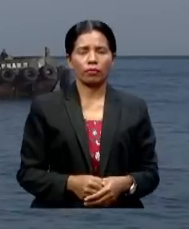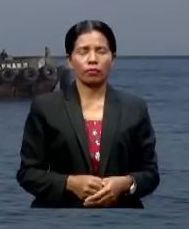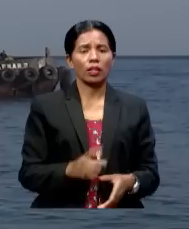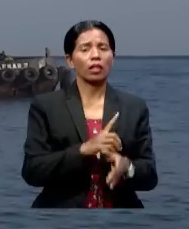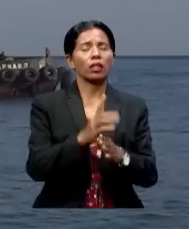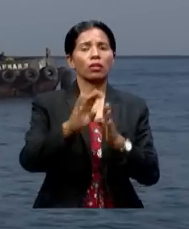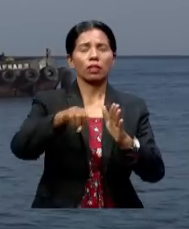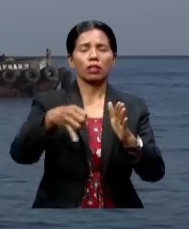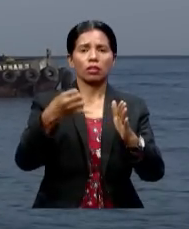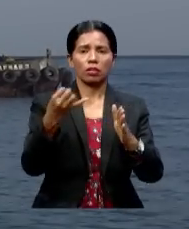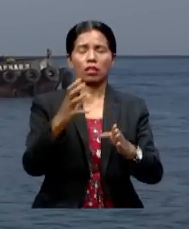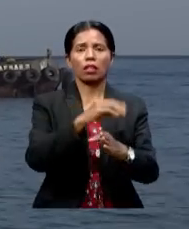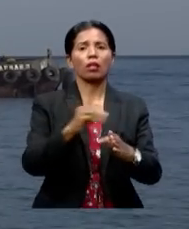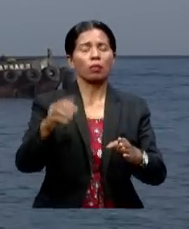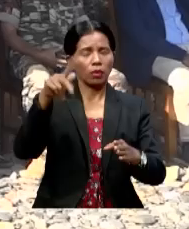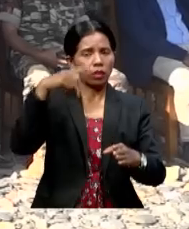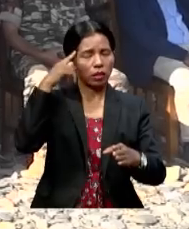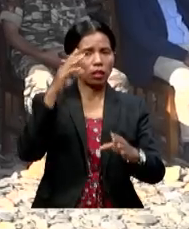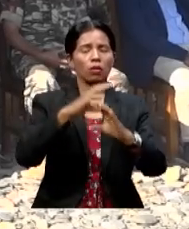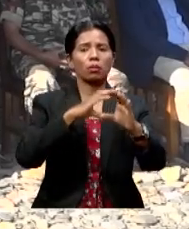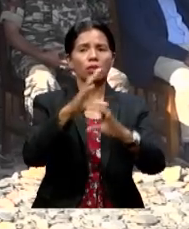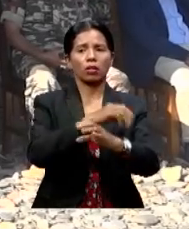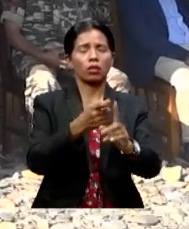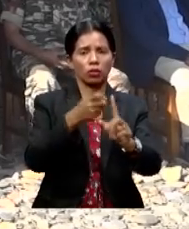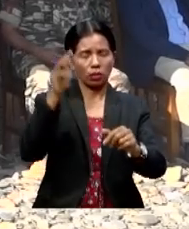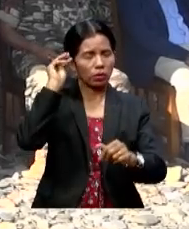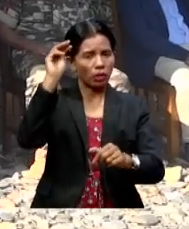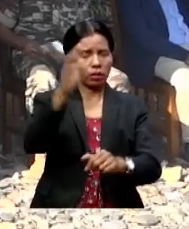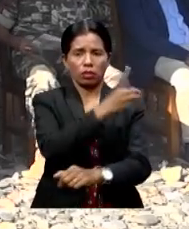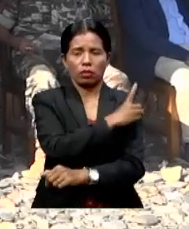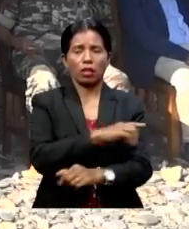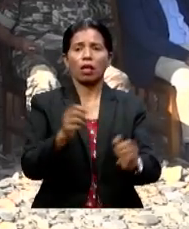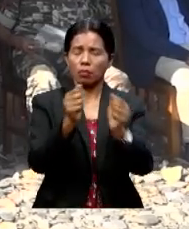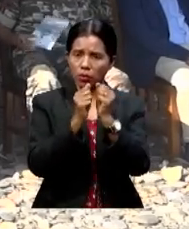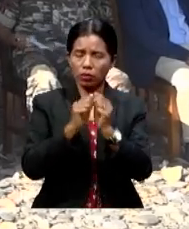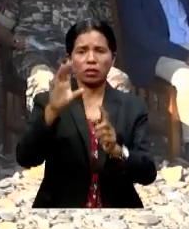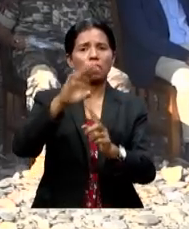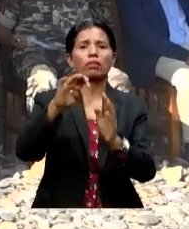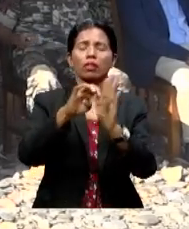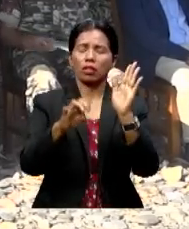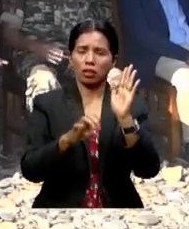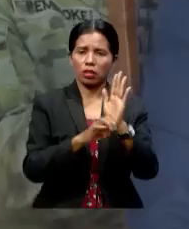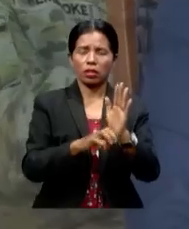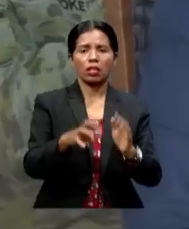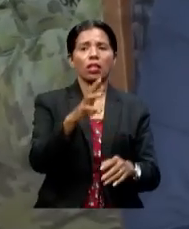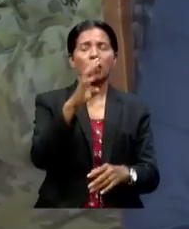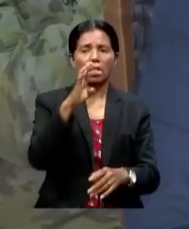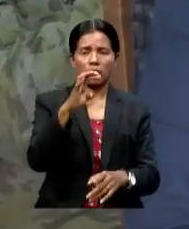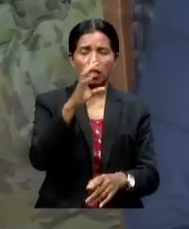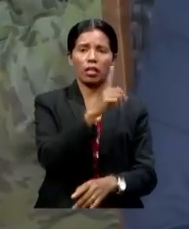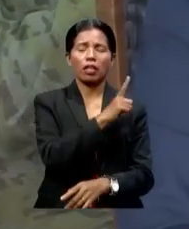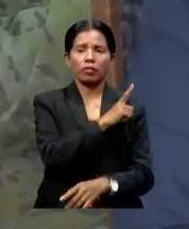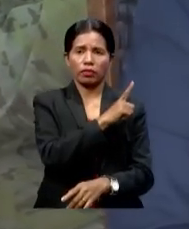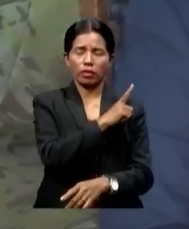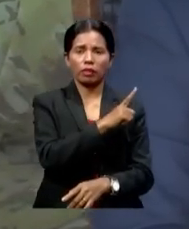Diretor-Geral Política e Defesa e Cooperação Internacional, Rússia Ministério de Defesa, Hamut Khosif Estado-Maior-General FFDTL,